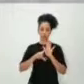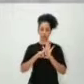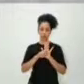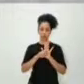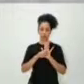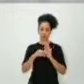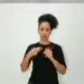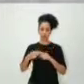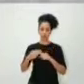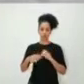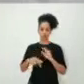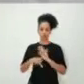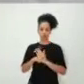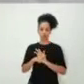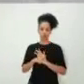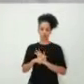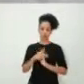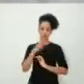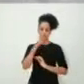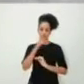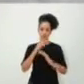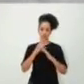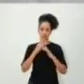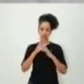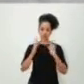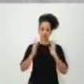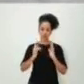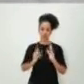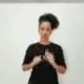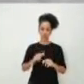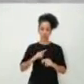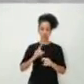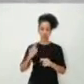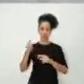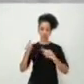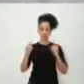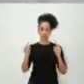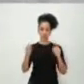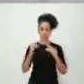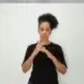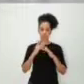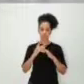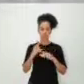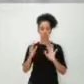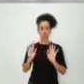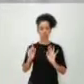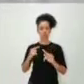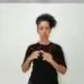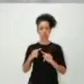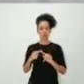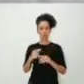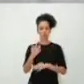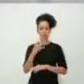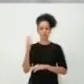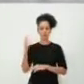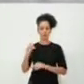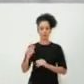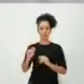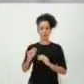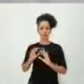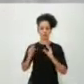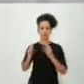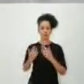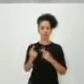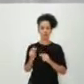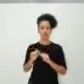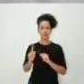própria tipo cidade limpa como temem outras cidades mas Vereador Por que que a a câmara não faz porque é um tipo de lei